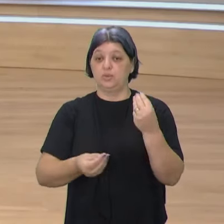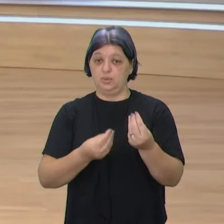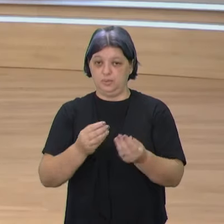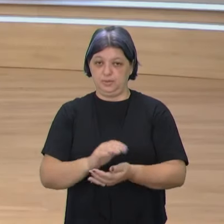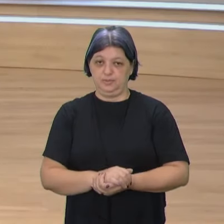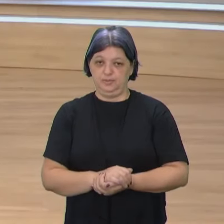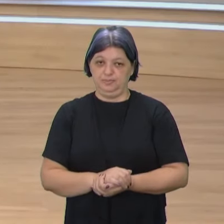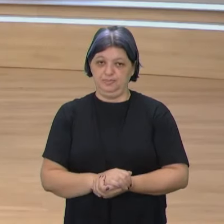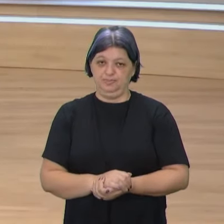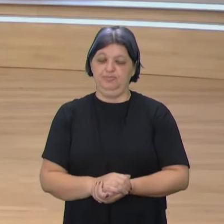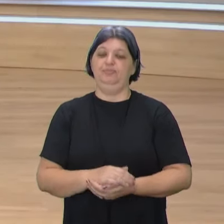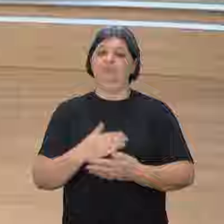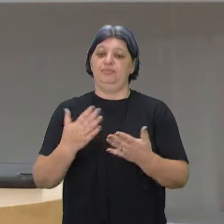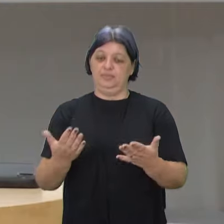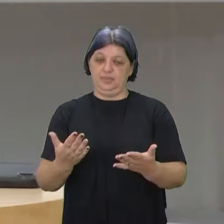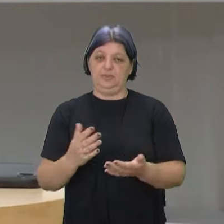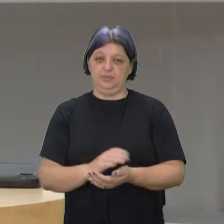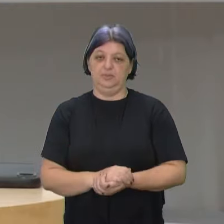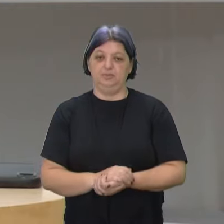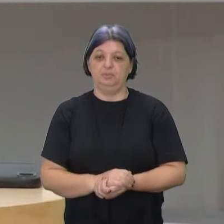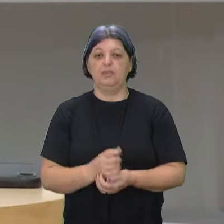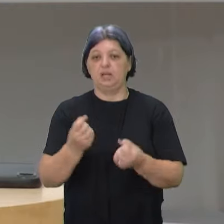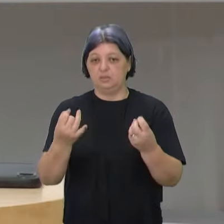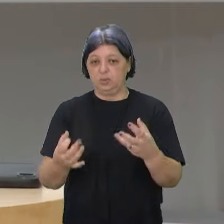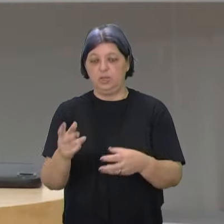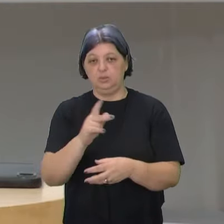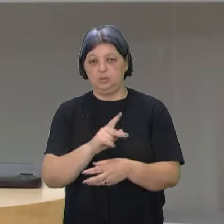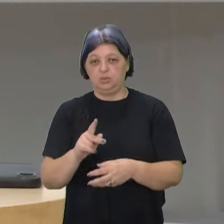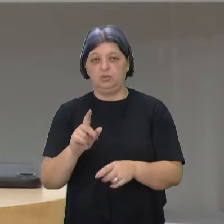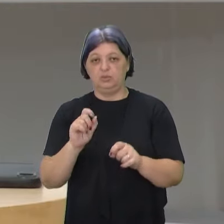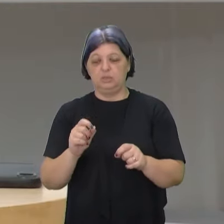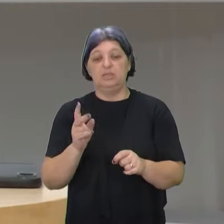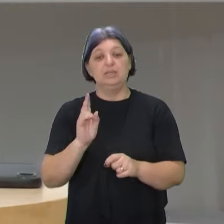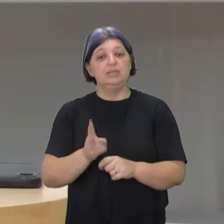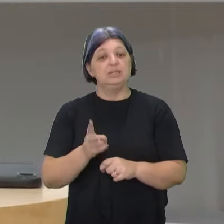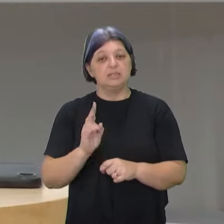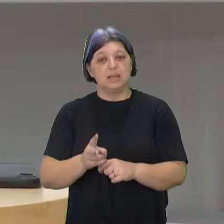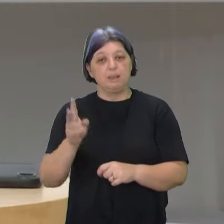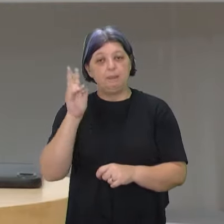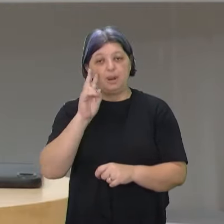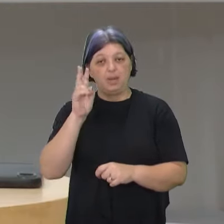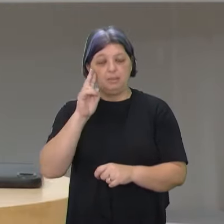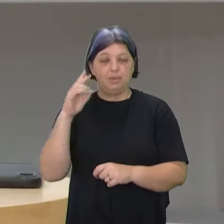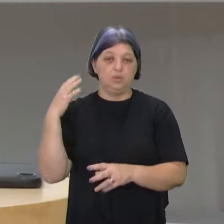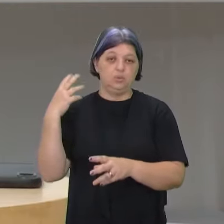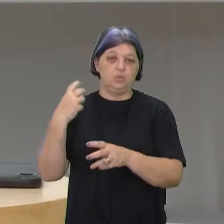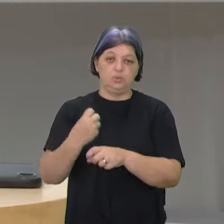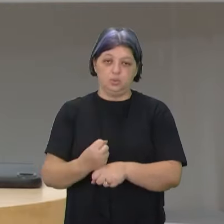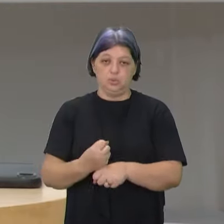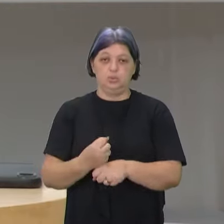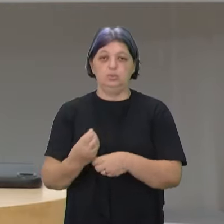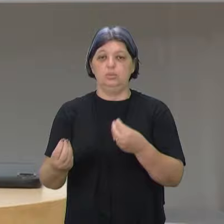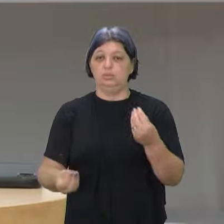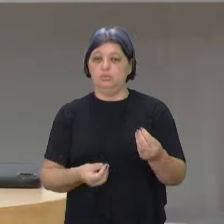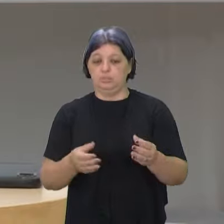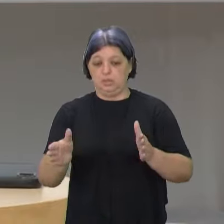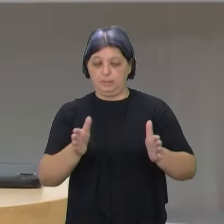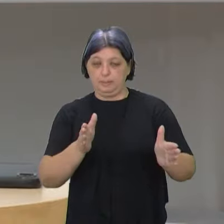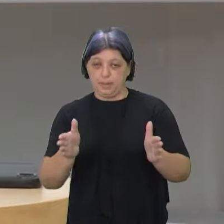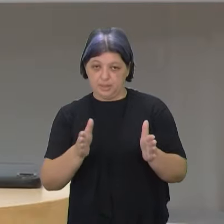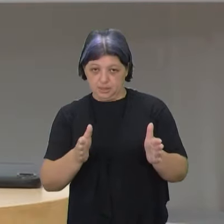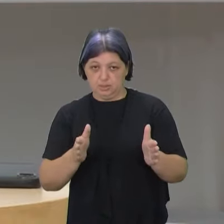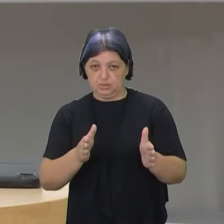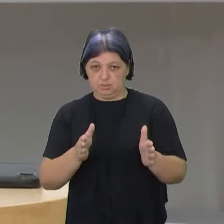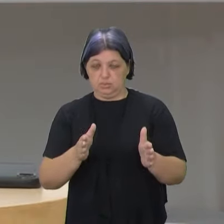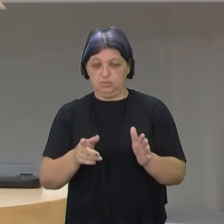novo ensino médio, Vanderlei, né, e professores, a gente sempre retoma aqui, né, para a gente lembrar onde que a gente está aí nesse percurso do novo